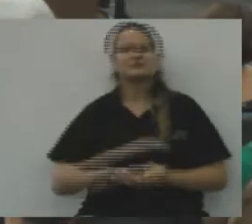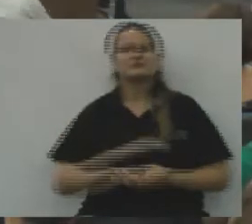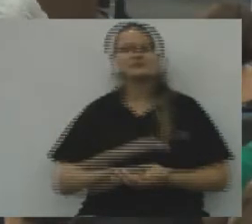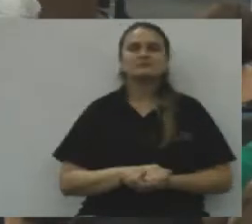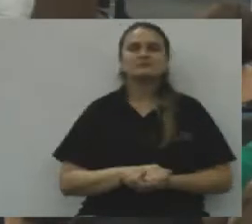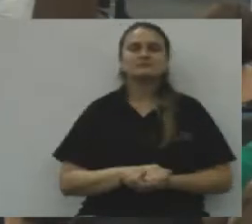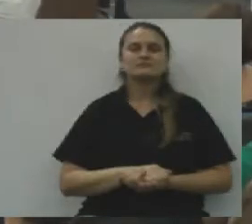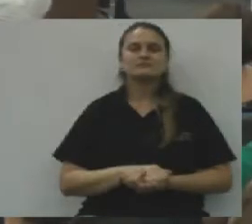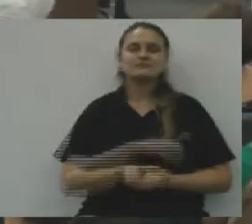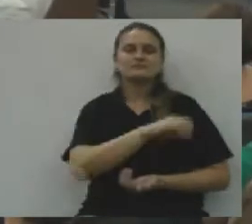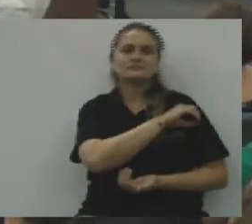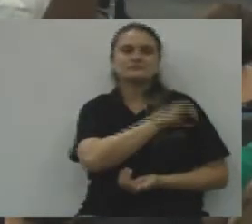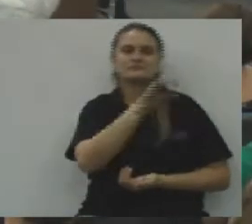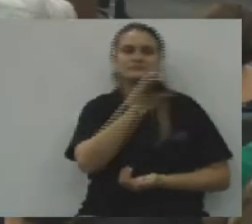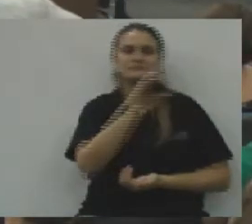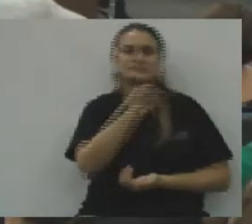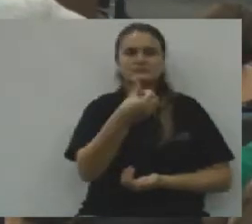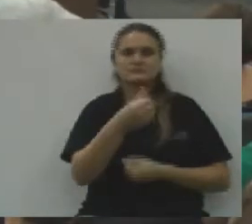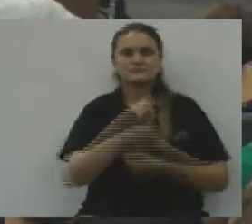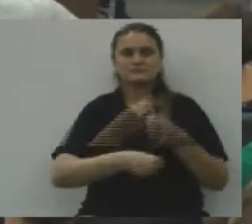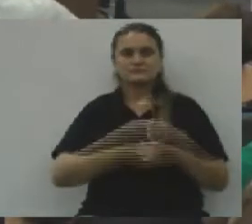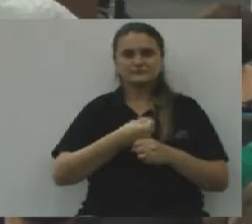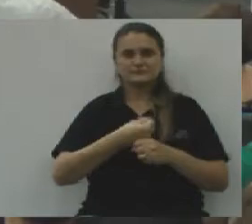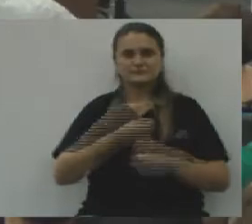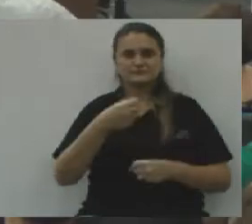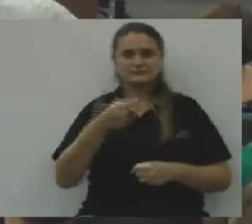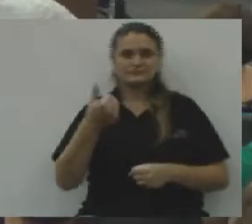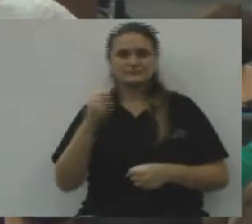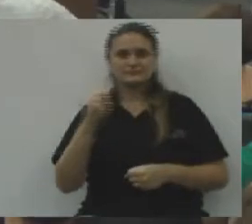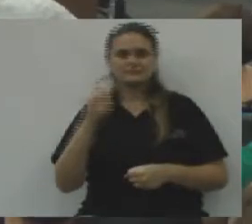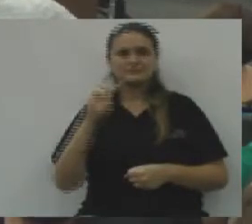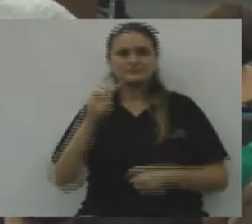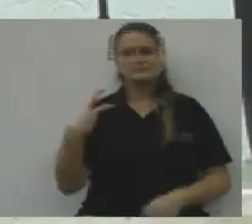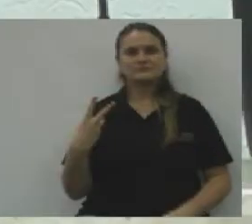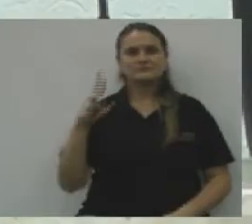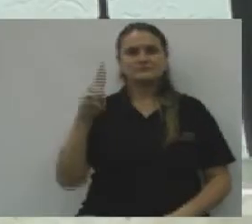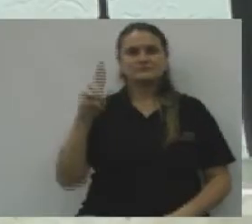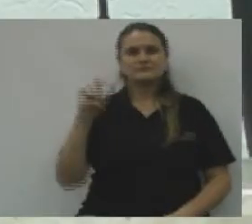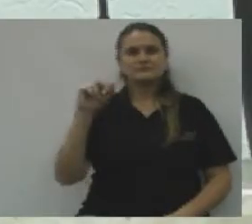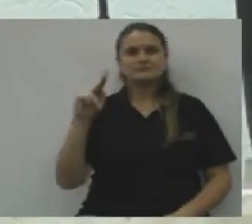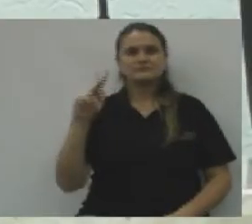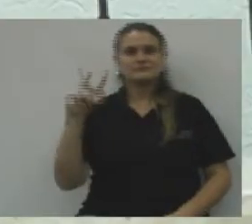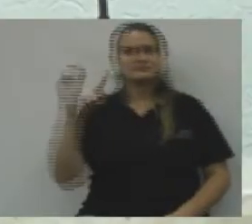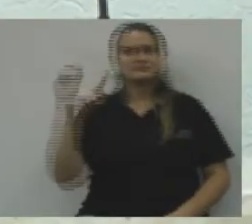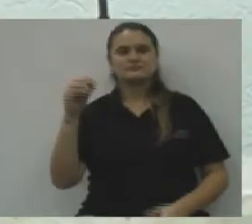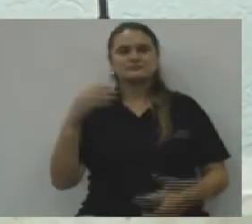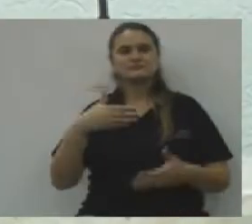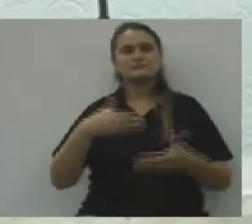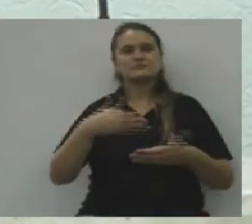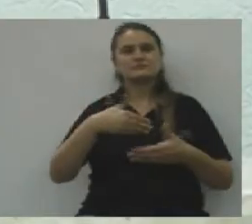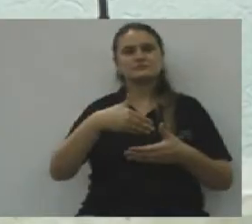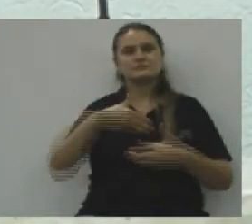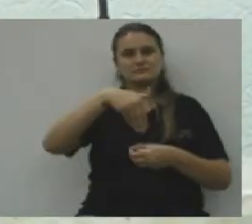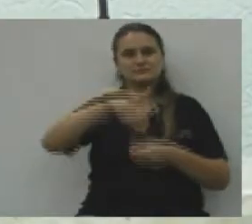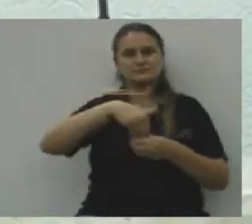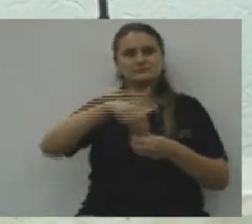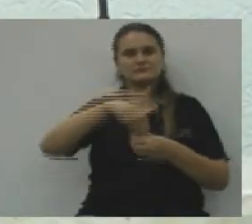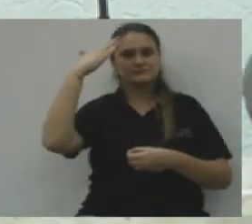Número 6/2018, do vereador Valdecir José Rático. Um voto de aplausos aos